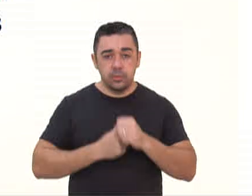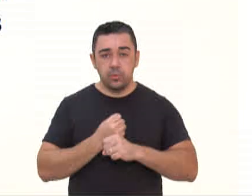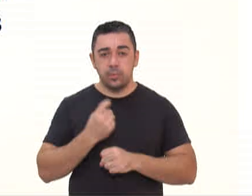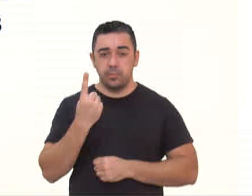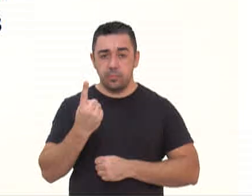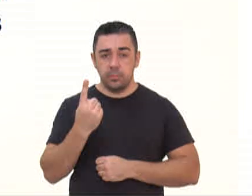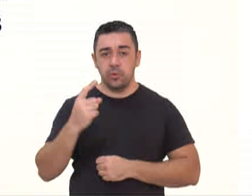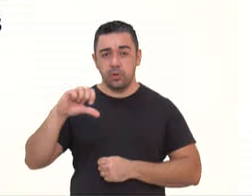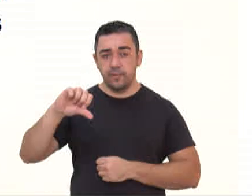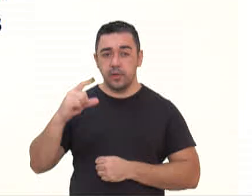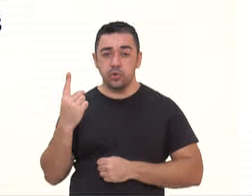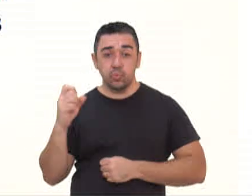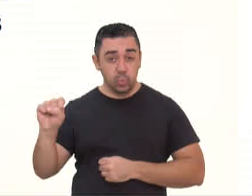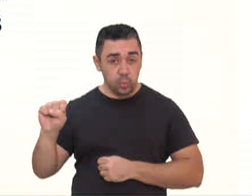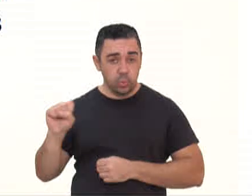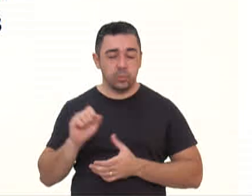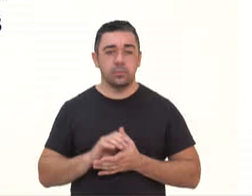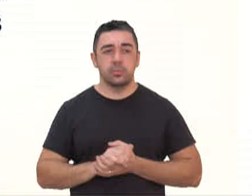1918.